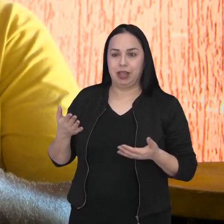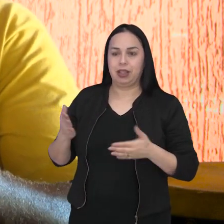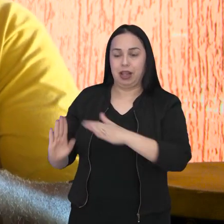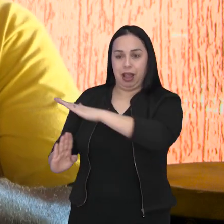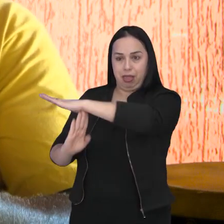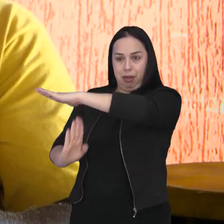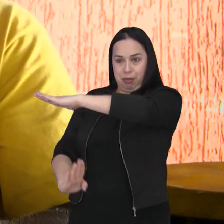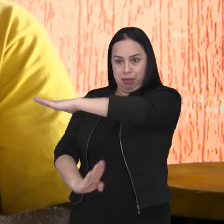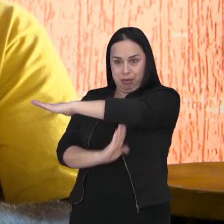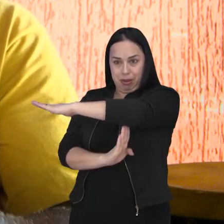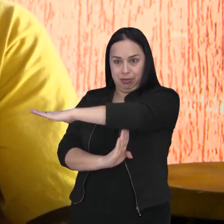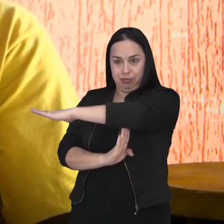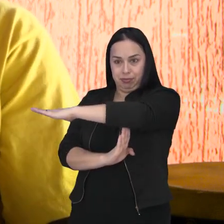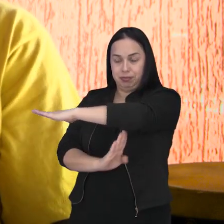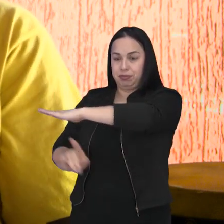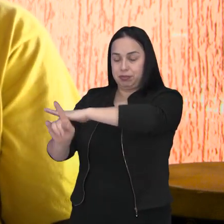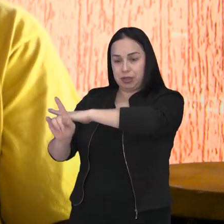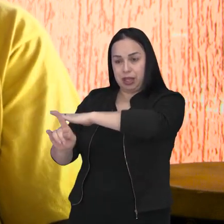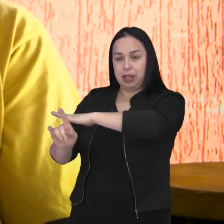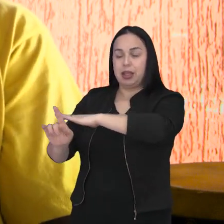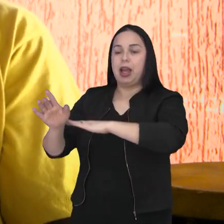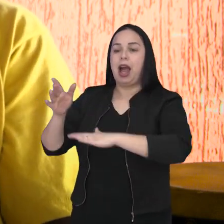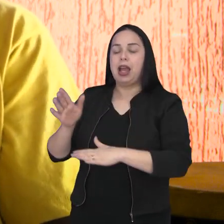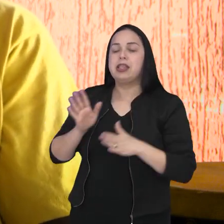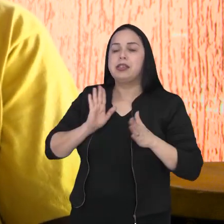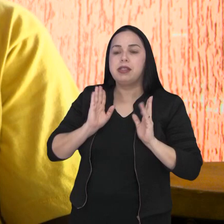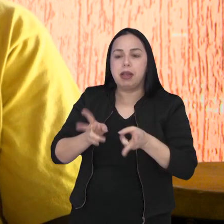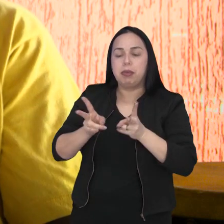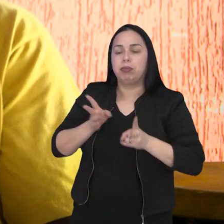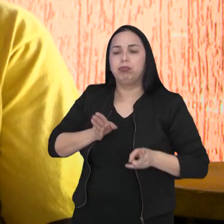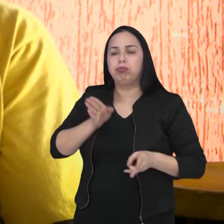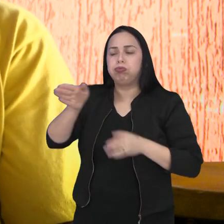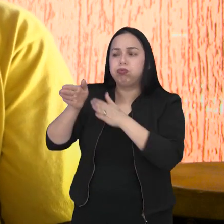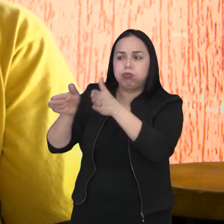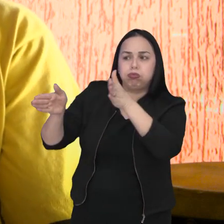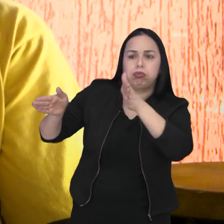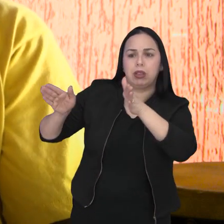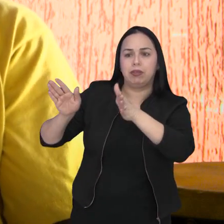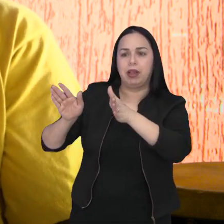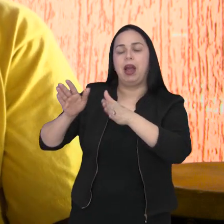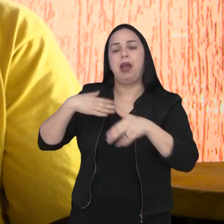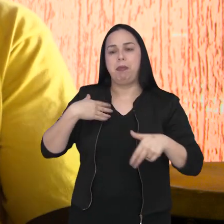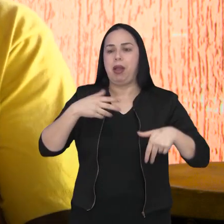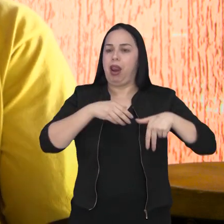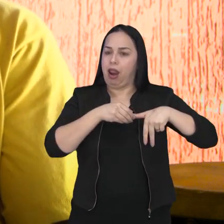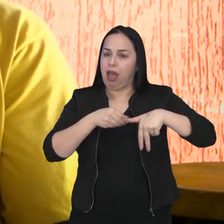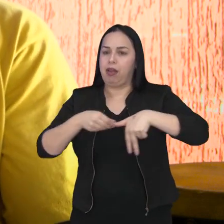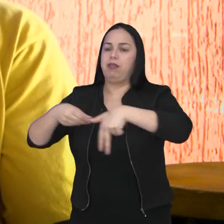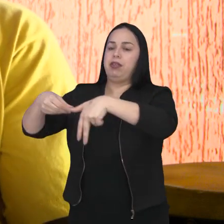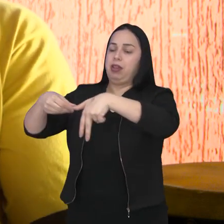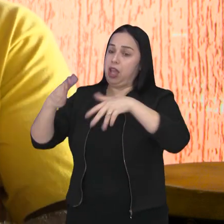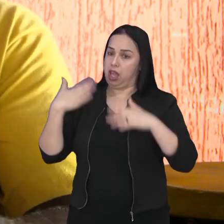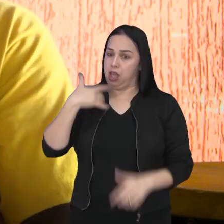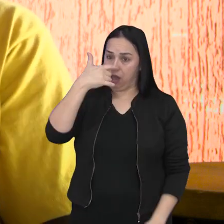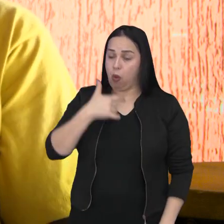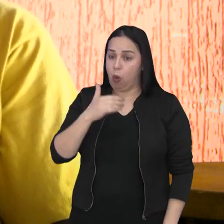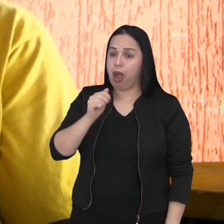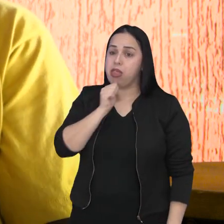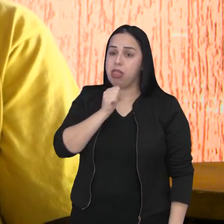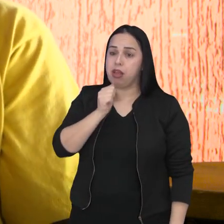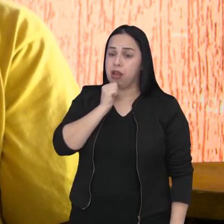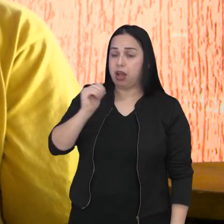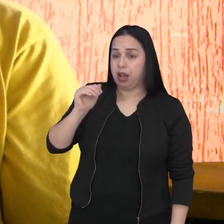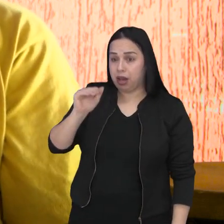rodas lá em Barra do Piraí, ele chama Caxambu, né? Então, todas as vezes que ele ia, ele me levava. Apesar de ser